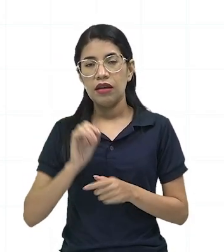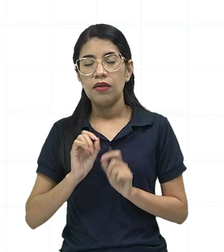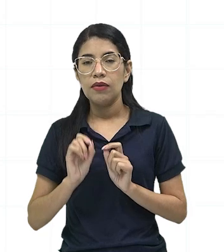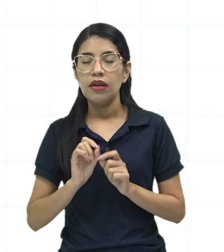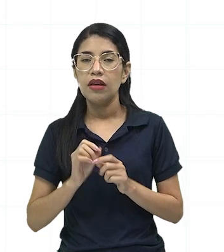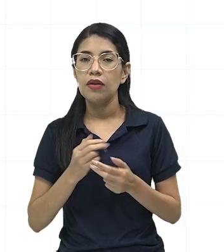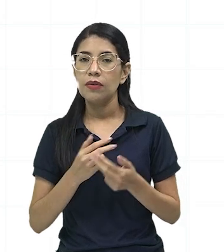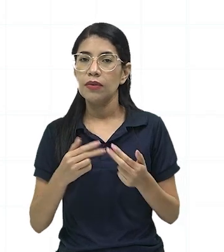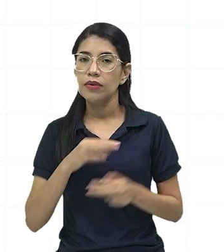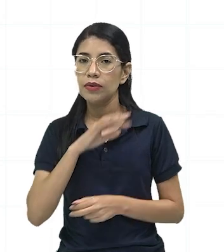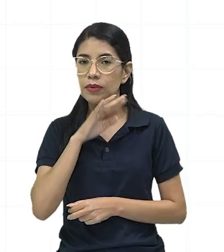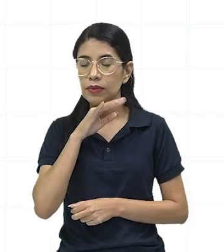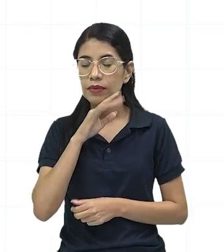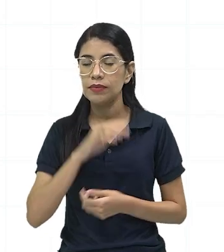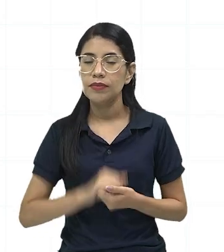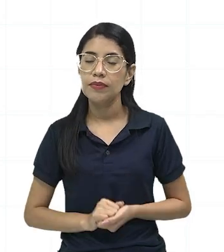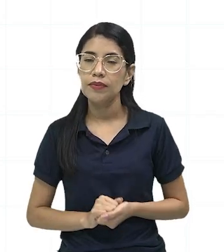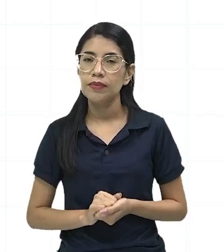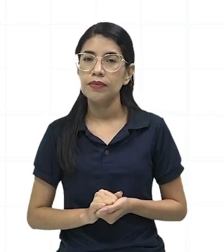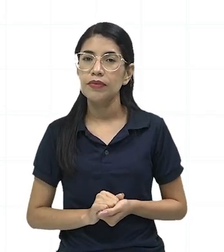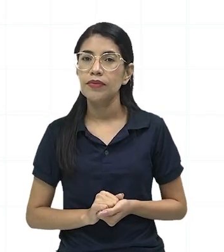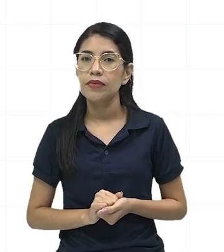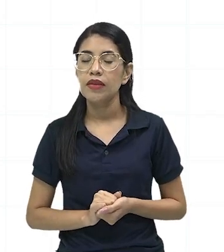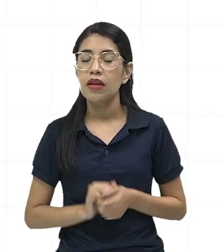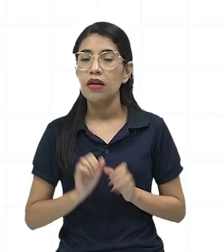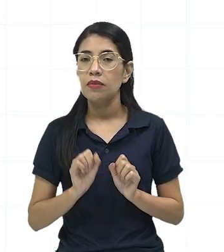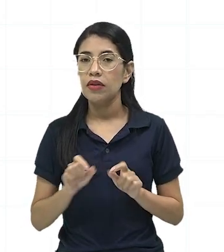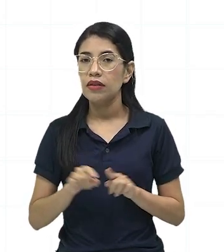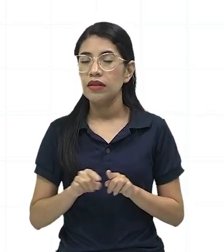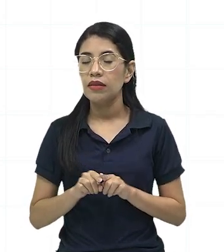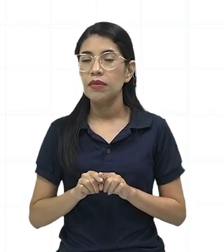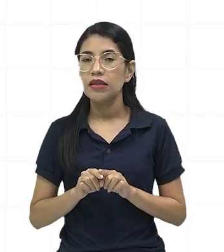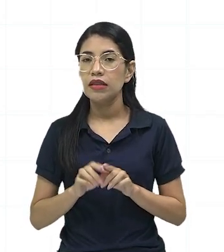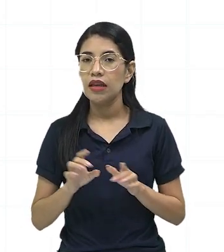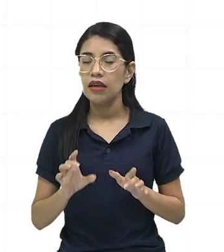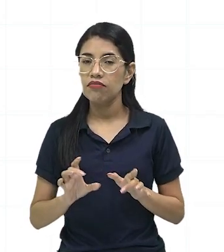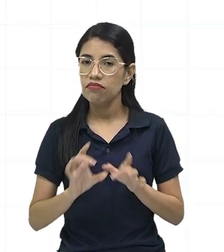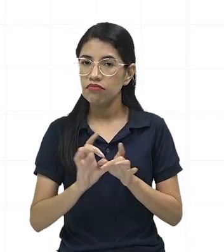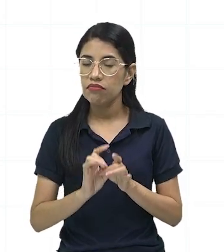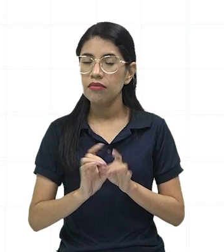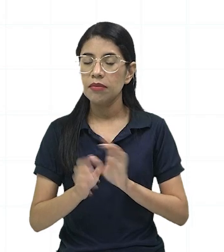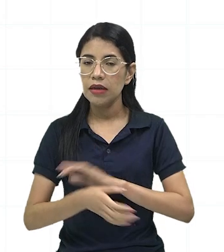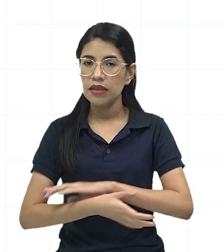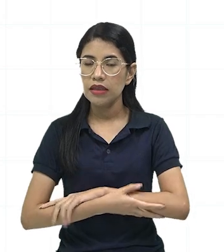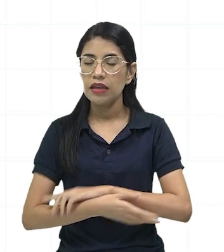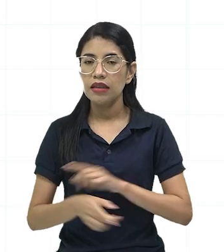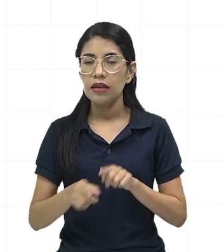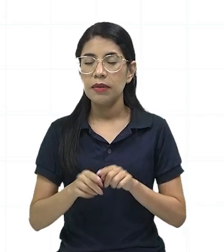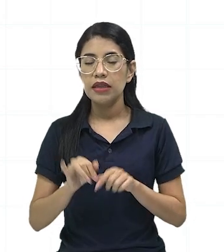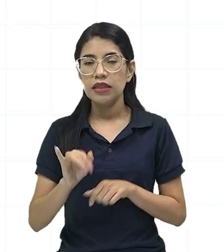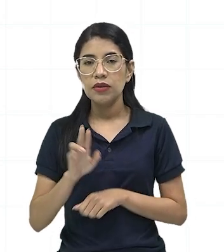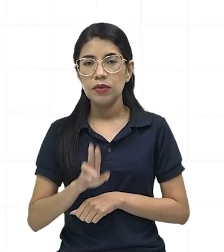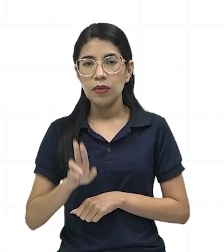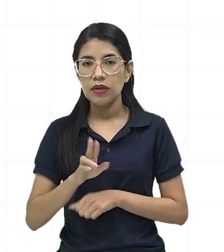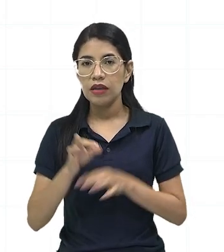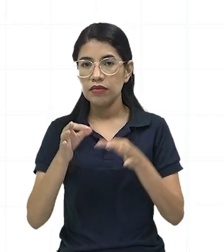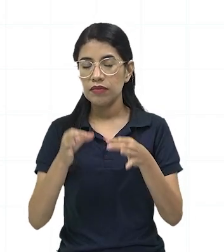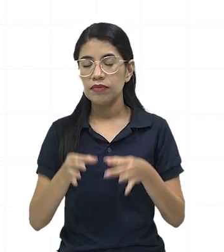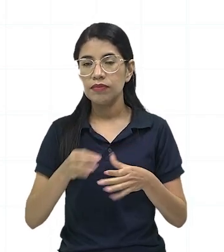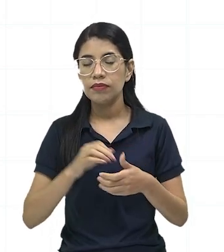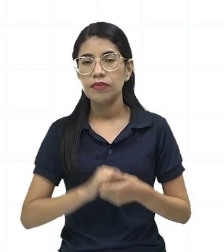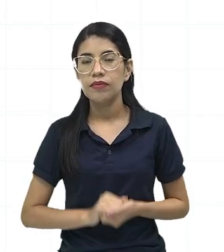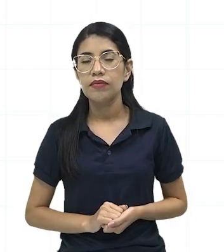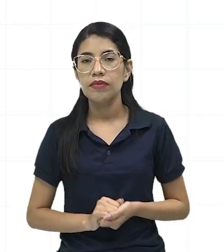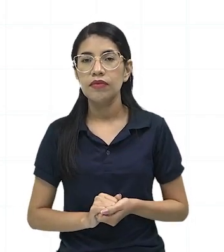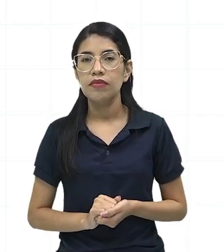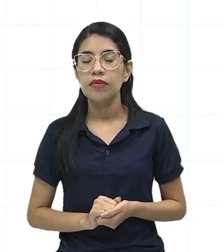coisas ruins. Afinal, a tecnologia pode ser uma grande amiga desde que usemos ela de maneira certa. Se nós temos